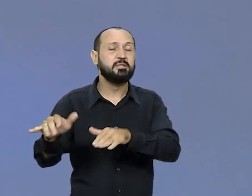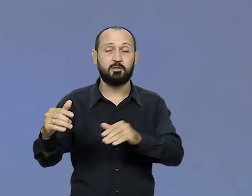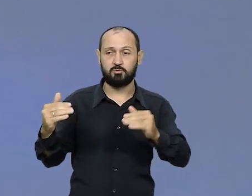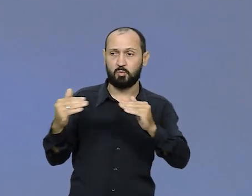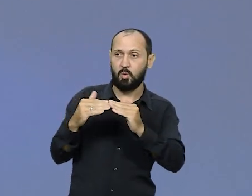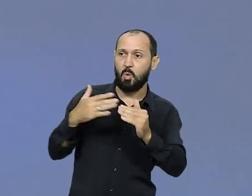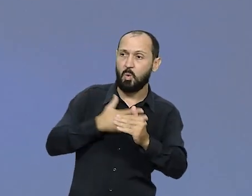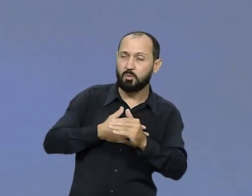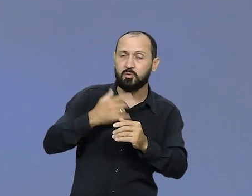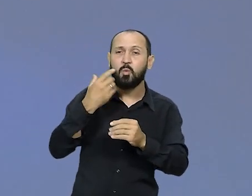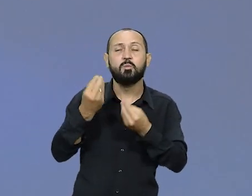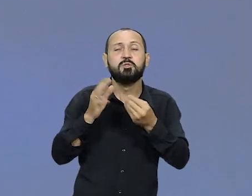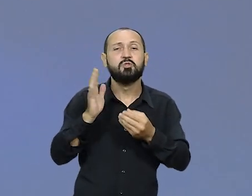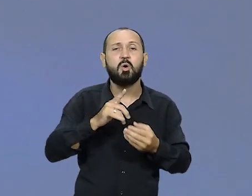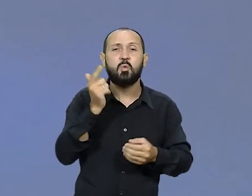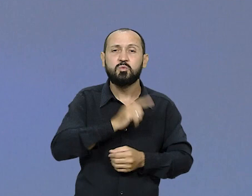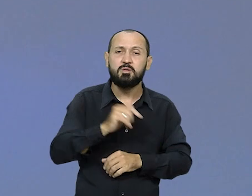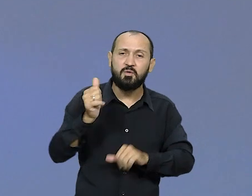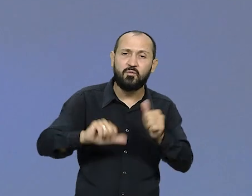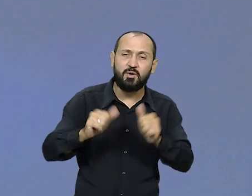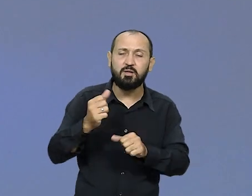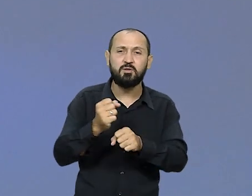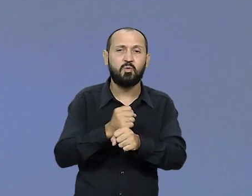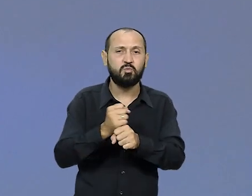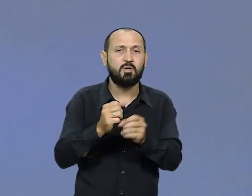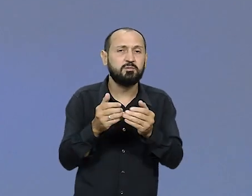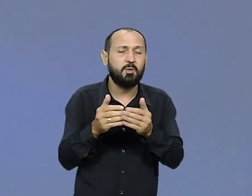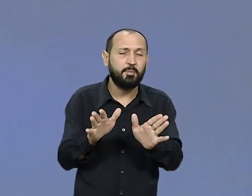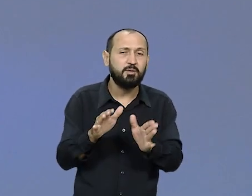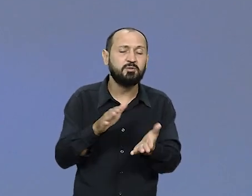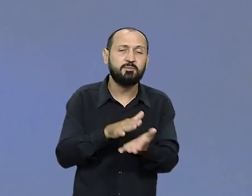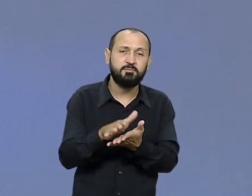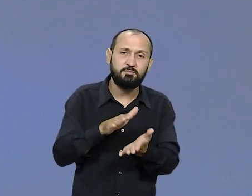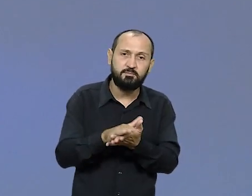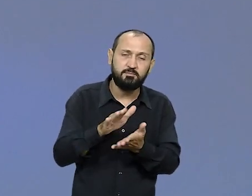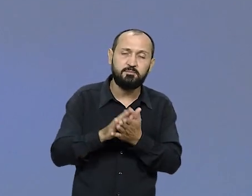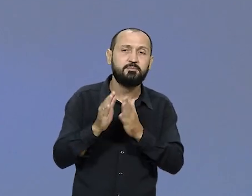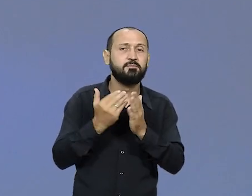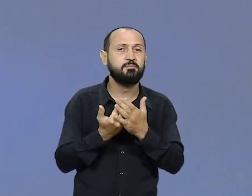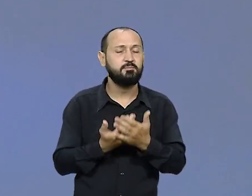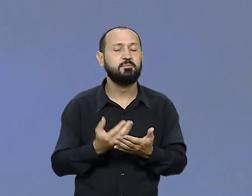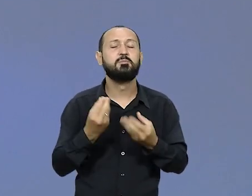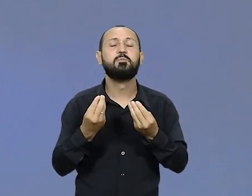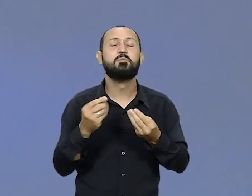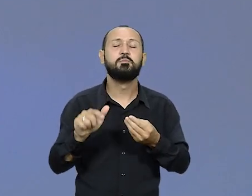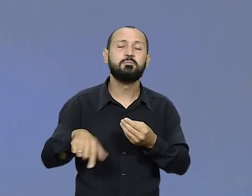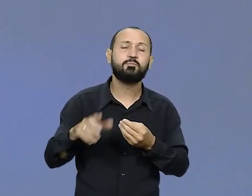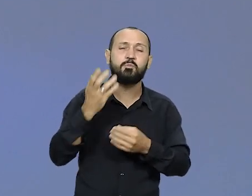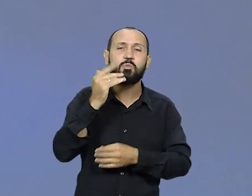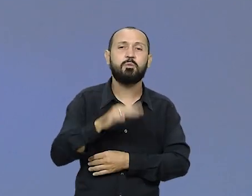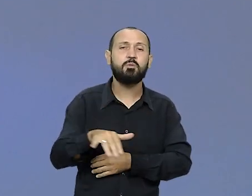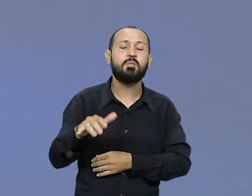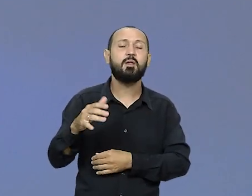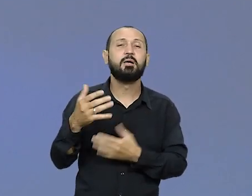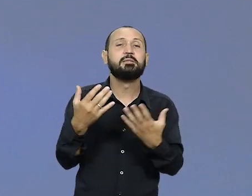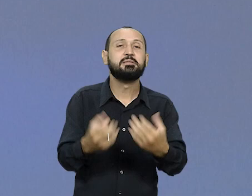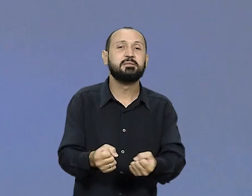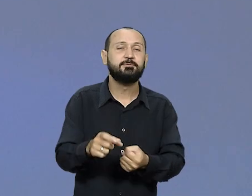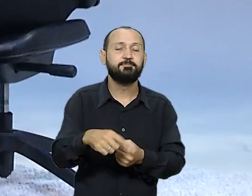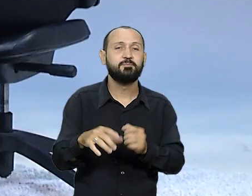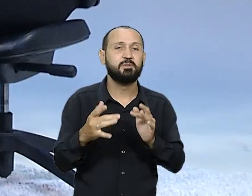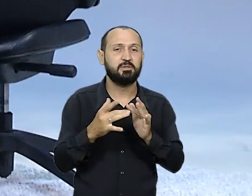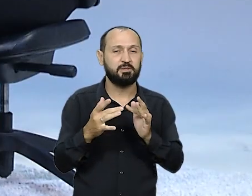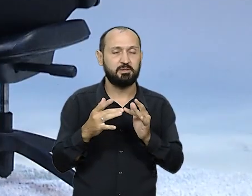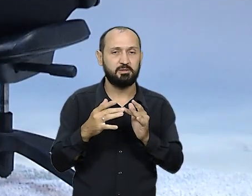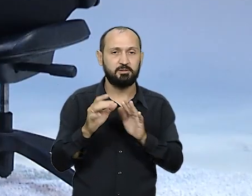né? Dá para avaliar já tem aí alguns anos que ele foi publicado pela escola. Como que as crianças recebem esse